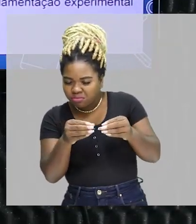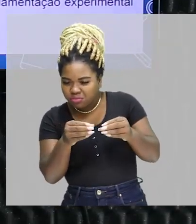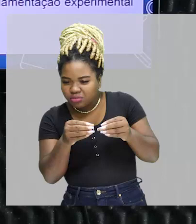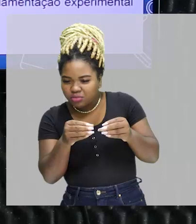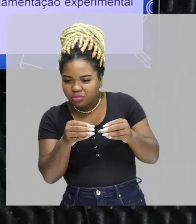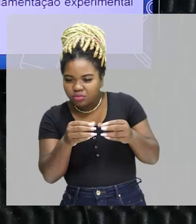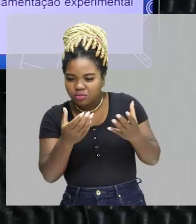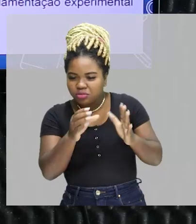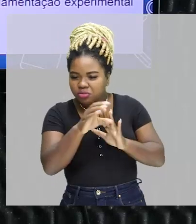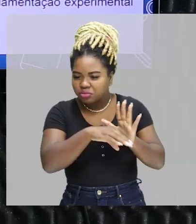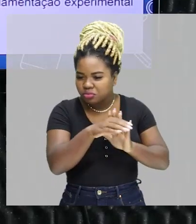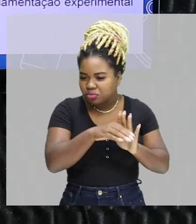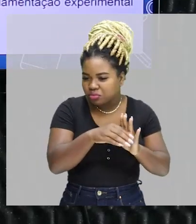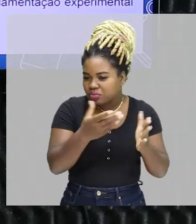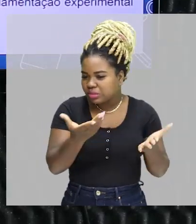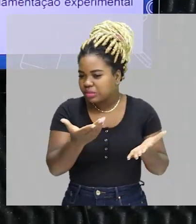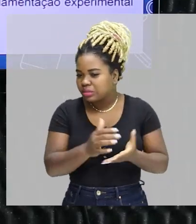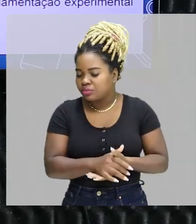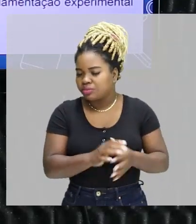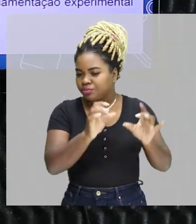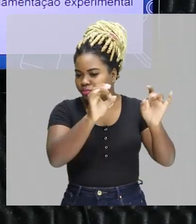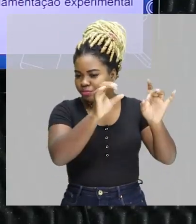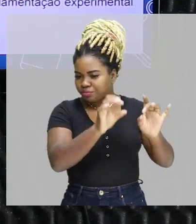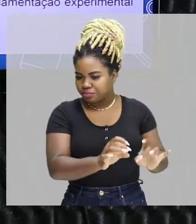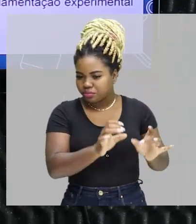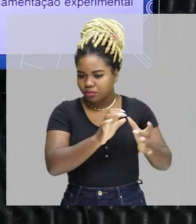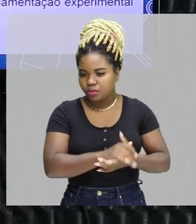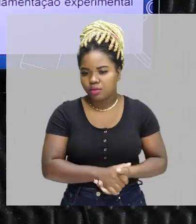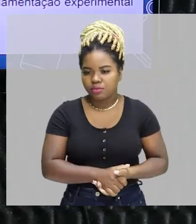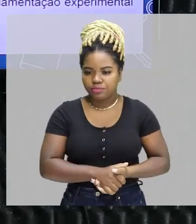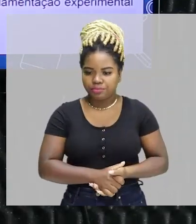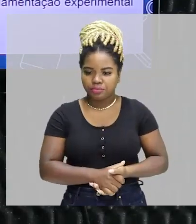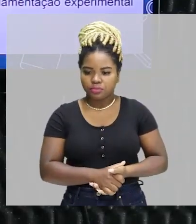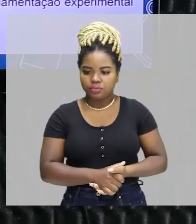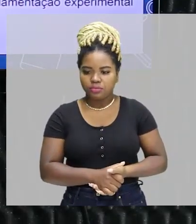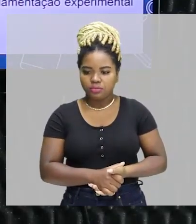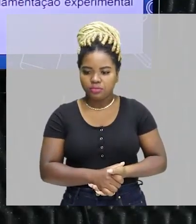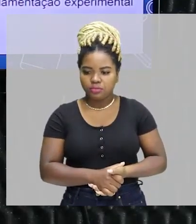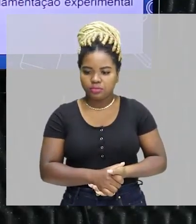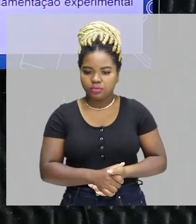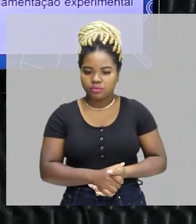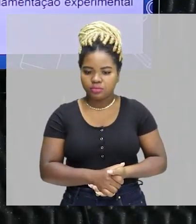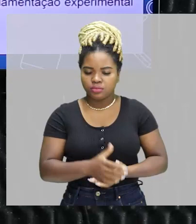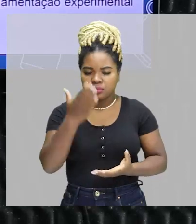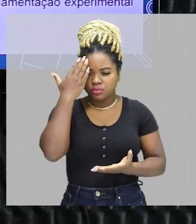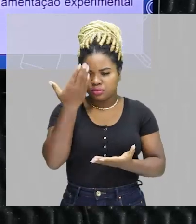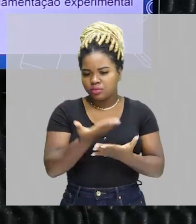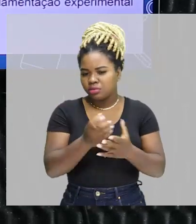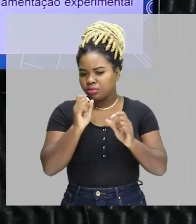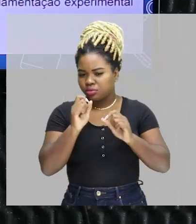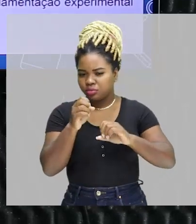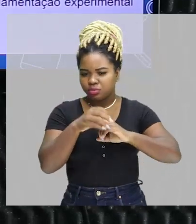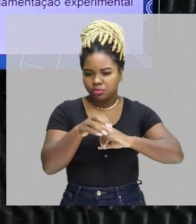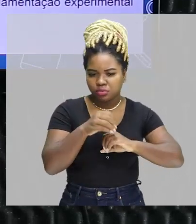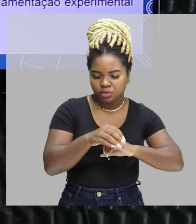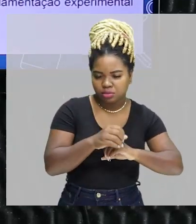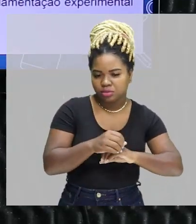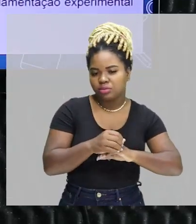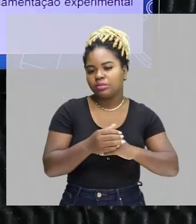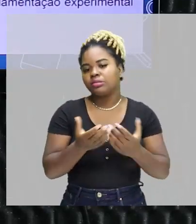mais amplo de filosofia. Então, meus amores, aqui eu acredito que a grande dica aí para uma questão